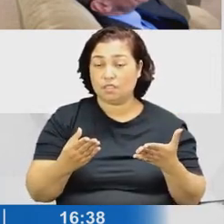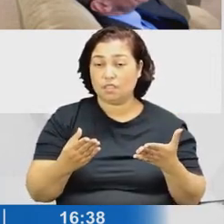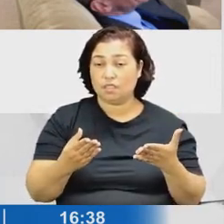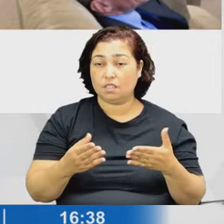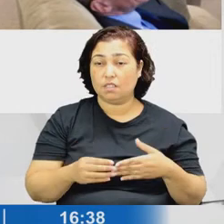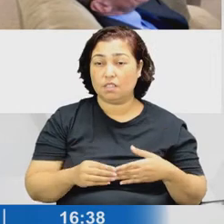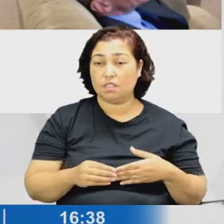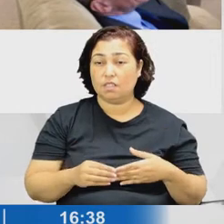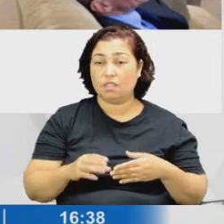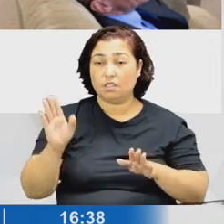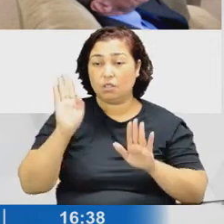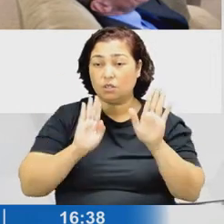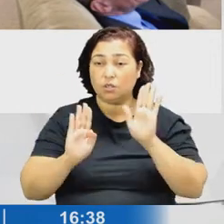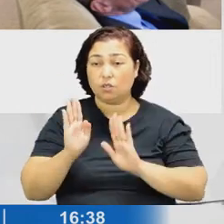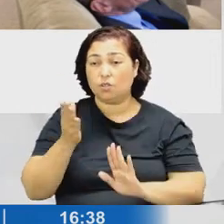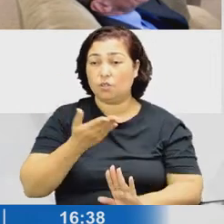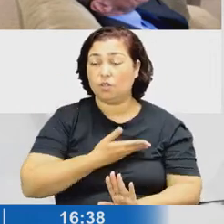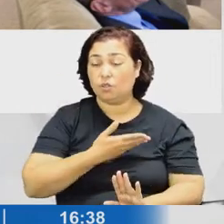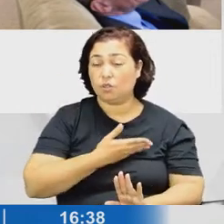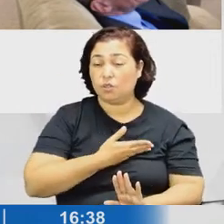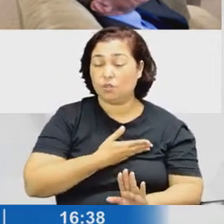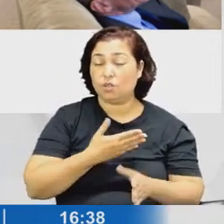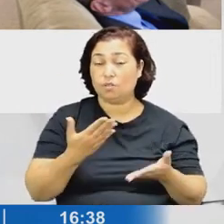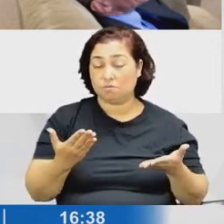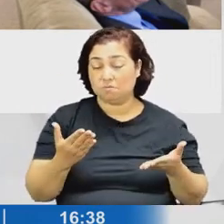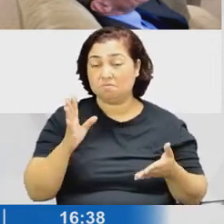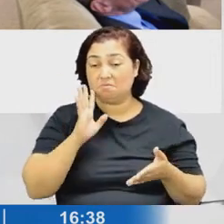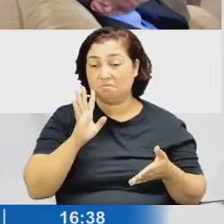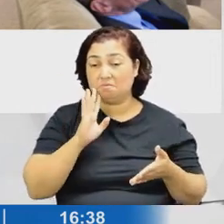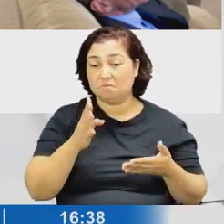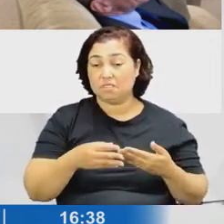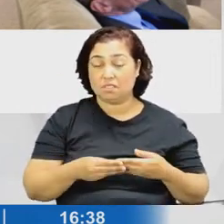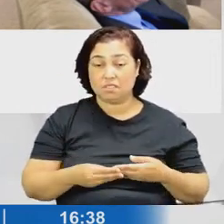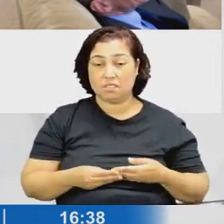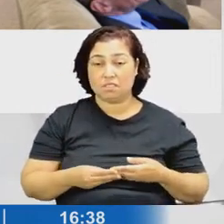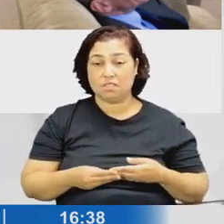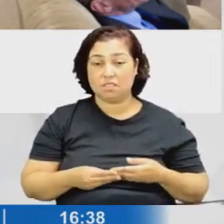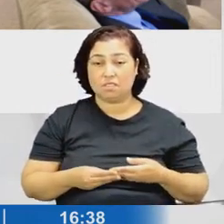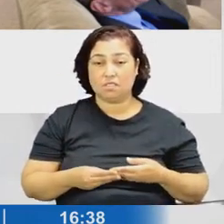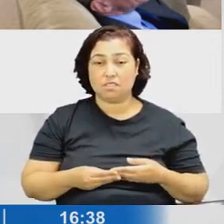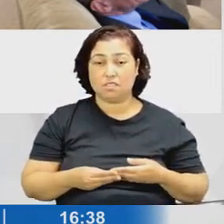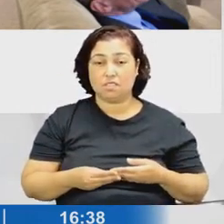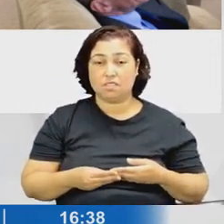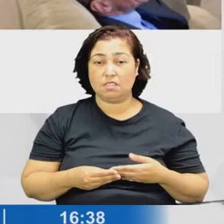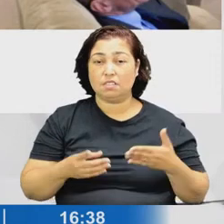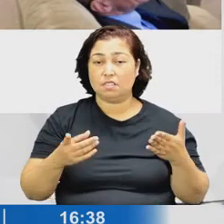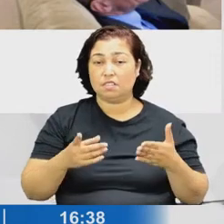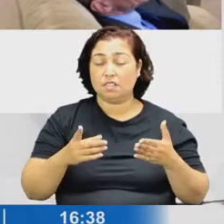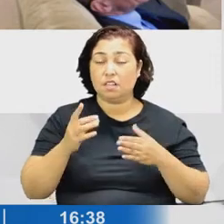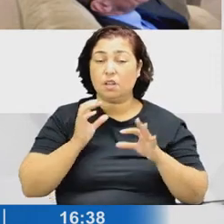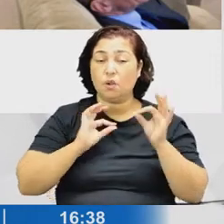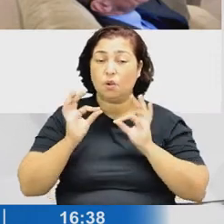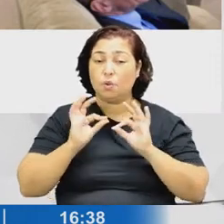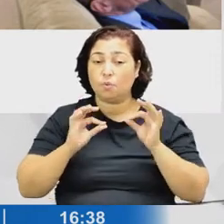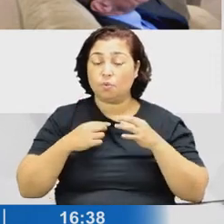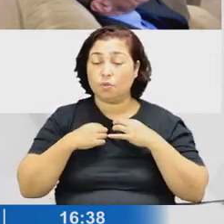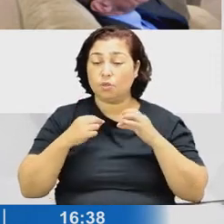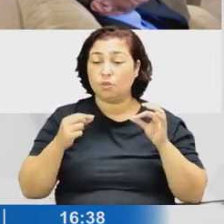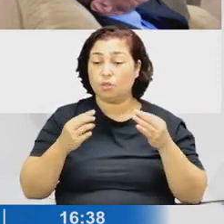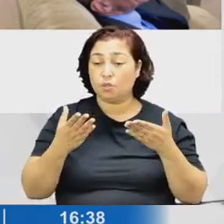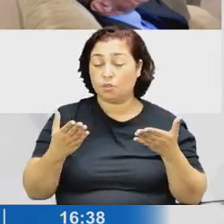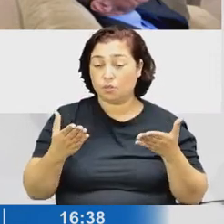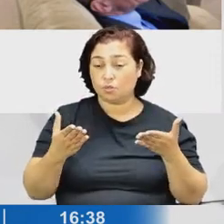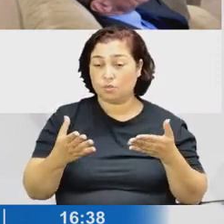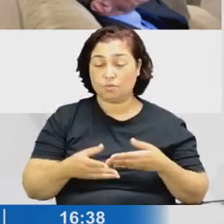ele cuida dos colegas ele vai cuidar de mim olha só que legal pegou ele ajeitando a gravata do parlamentar que coisa maravilhosa momento